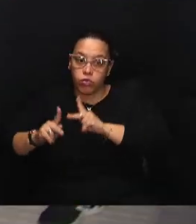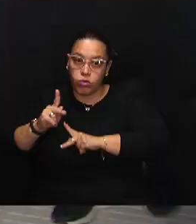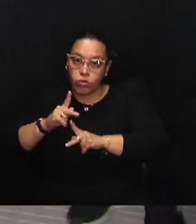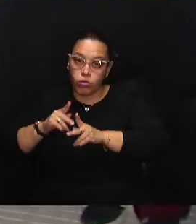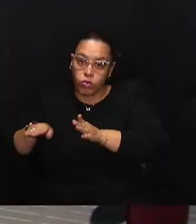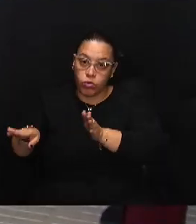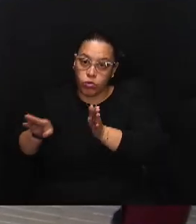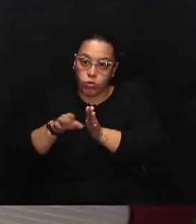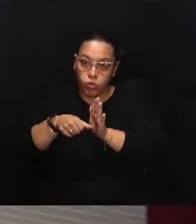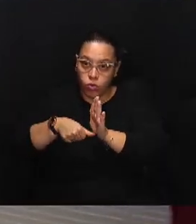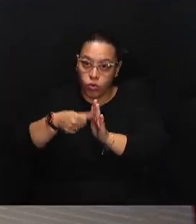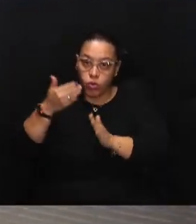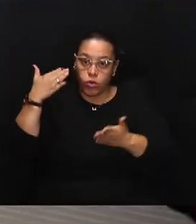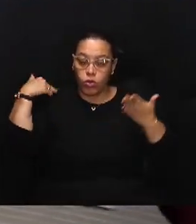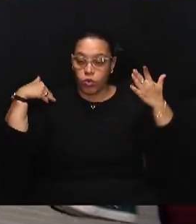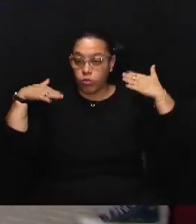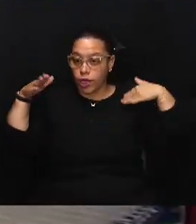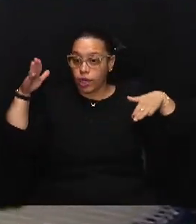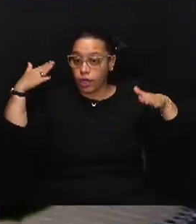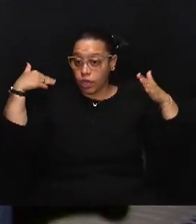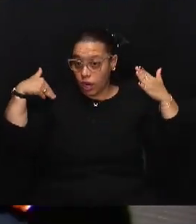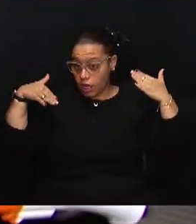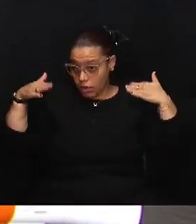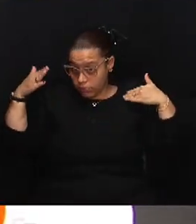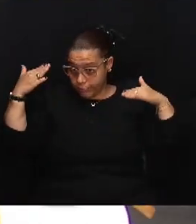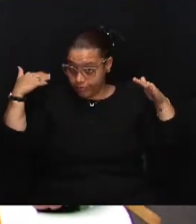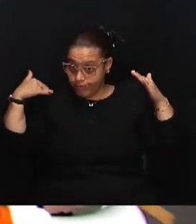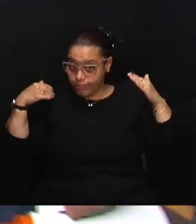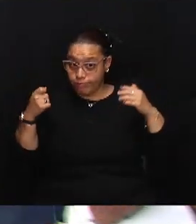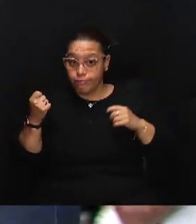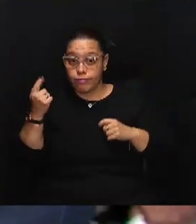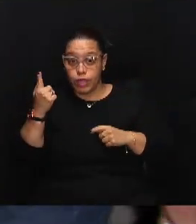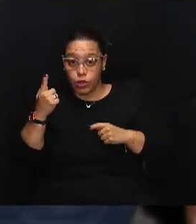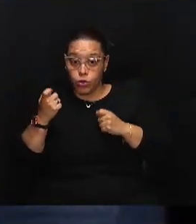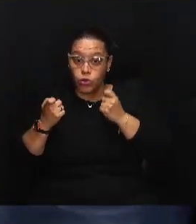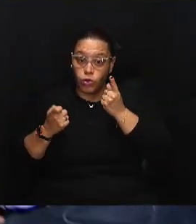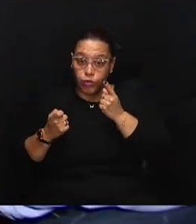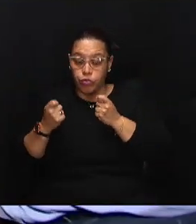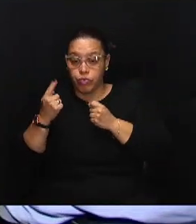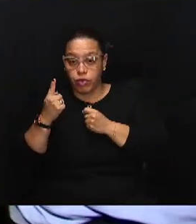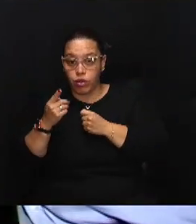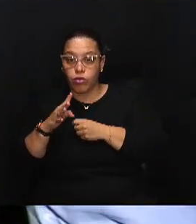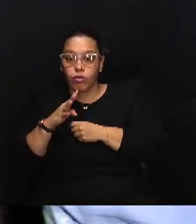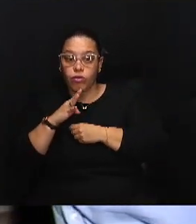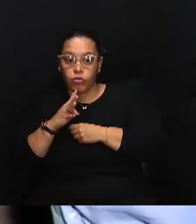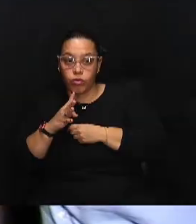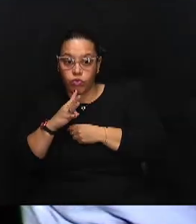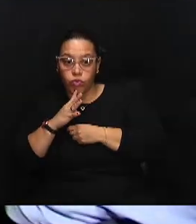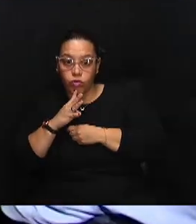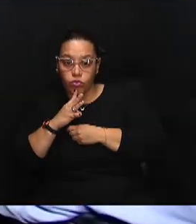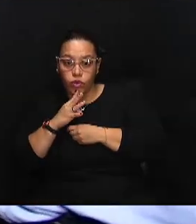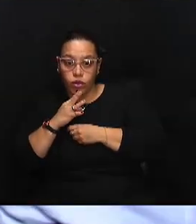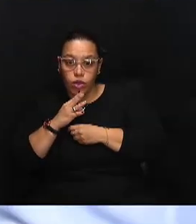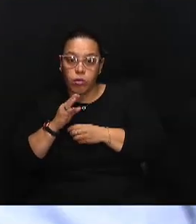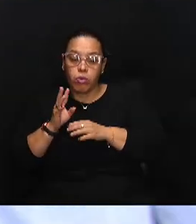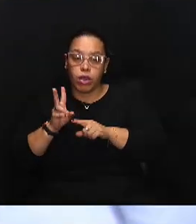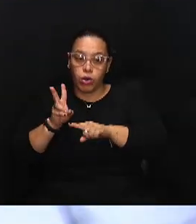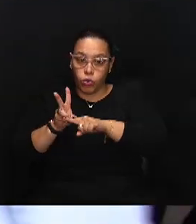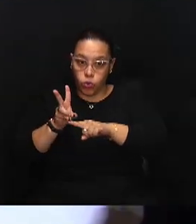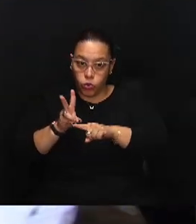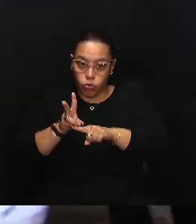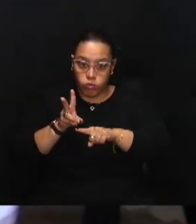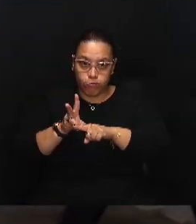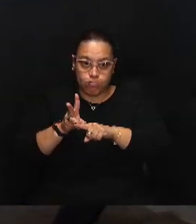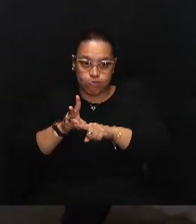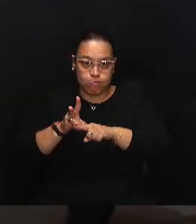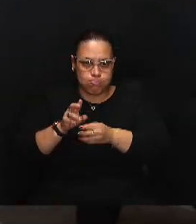vir primeiro passear no cemitério, e aí a gente tem um pouco aquele exercício do conhecer para preservar, né? Derrubando